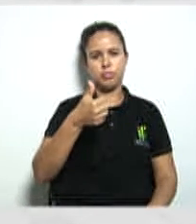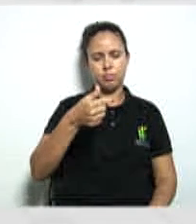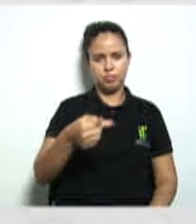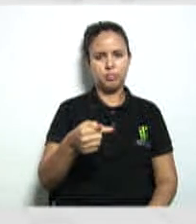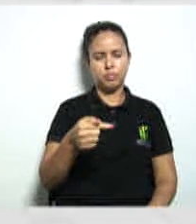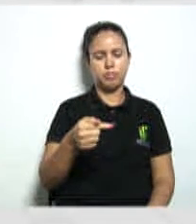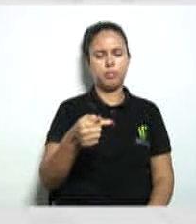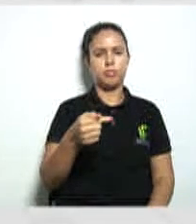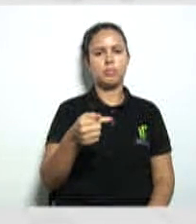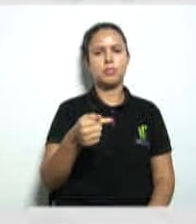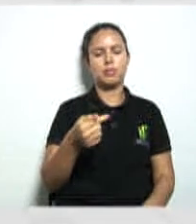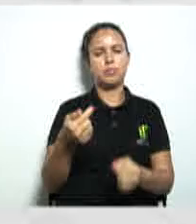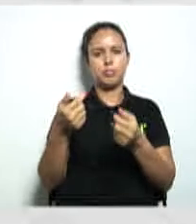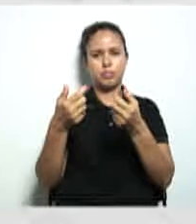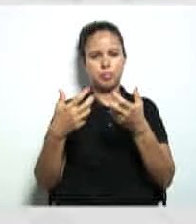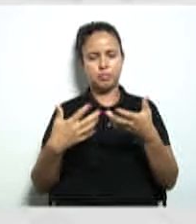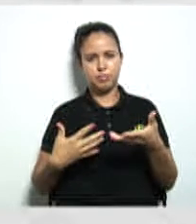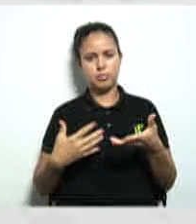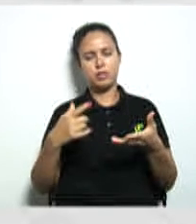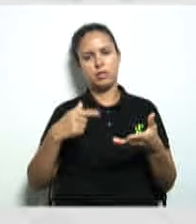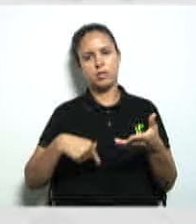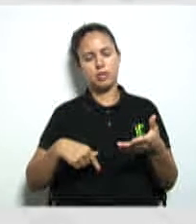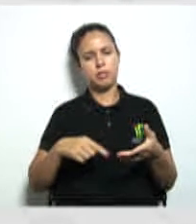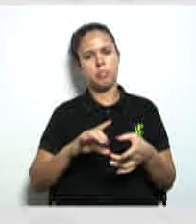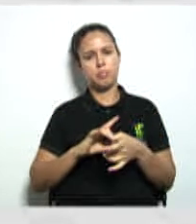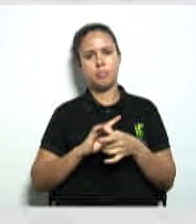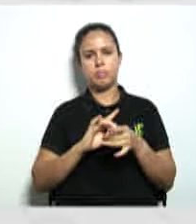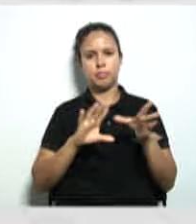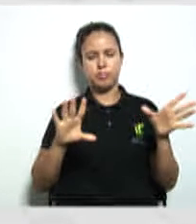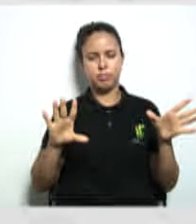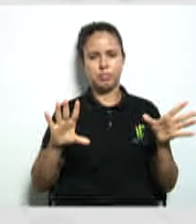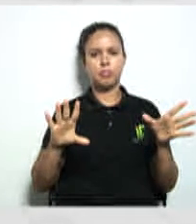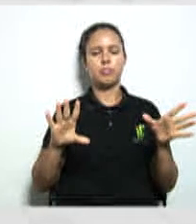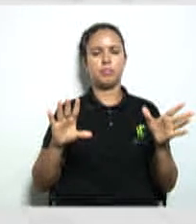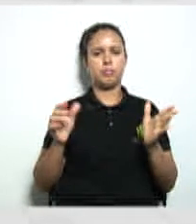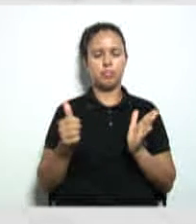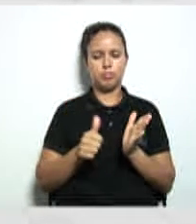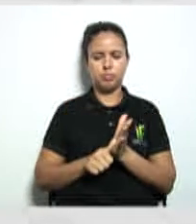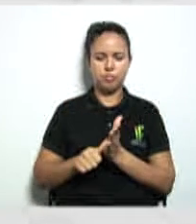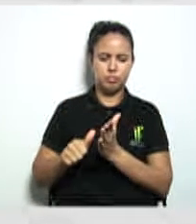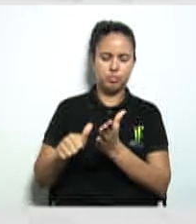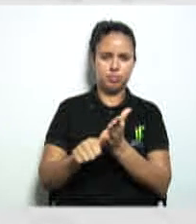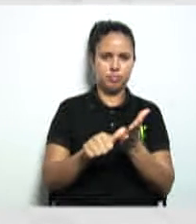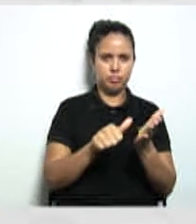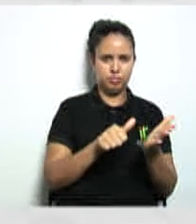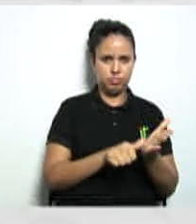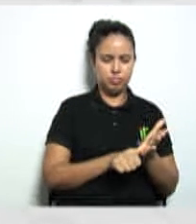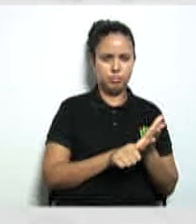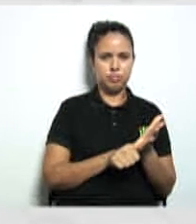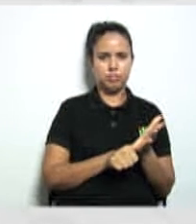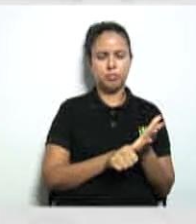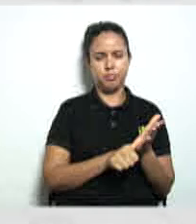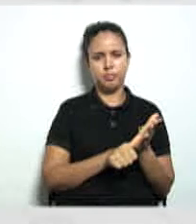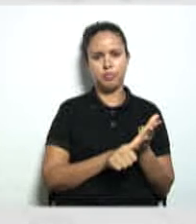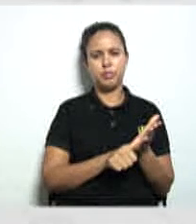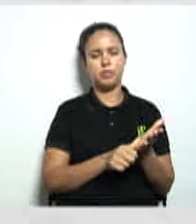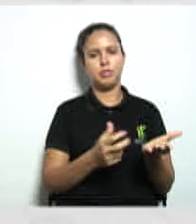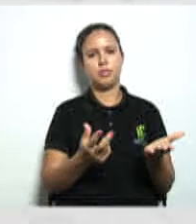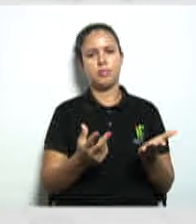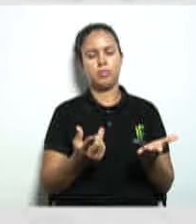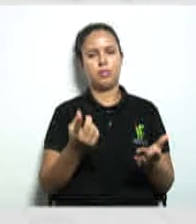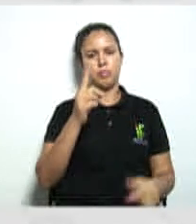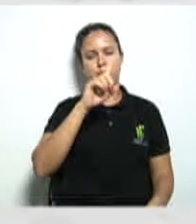né? Que diz o seguinte: é plena a liberdade de associação para fins lícitos, vedada a de